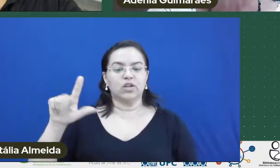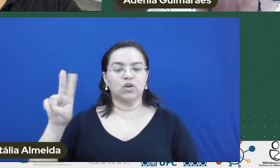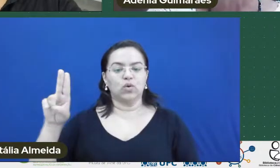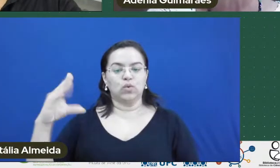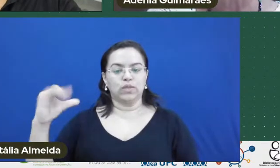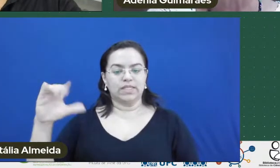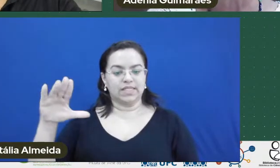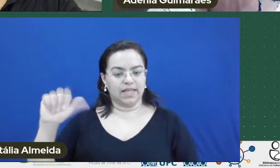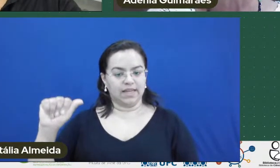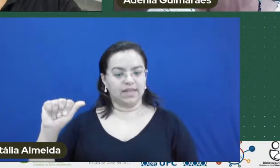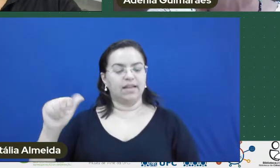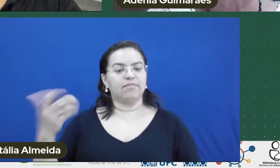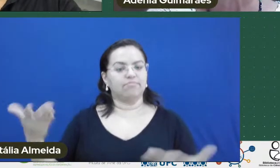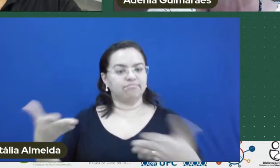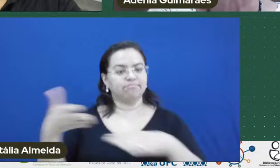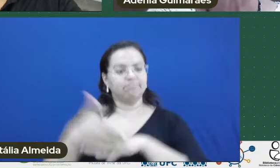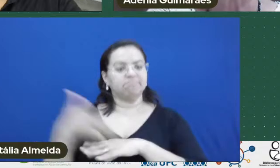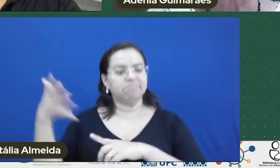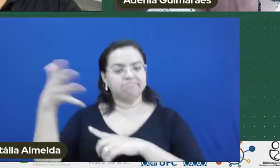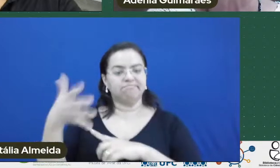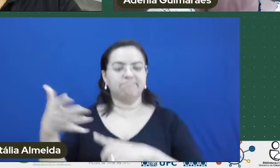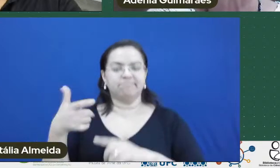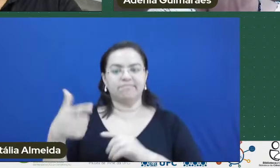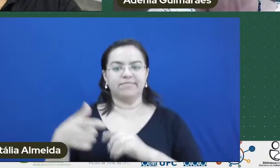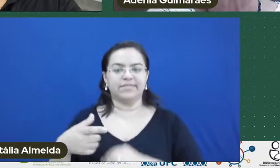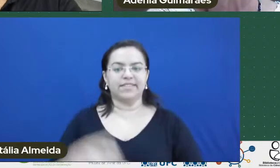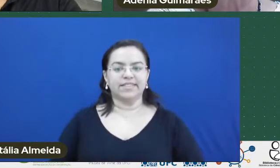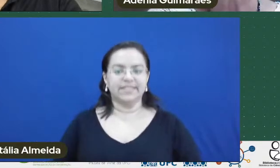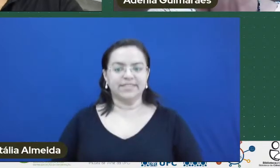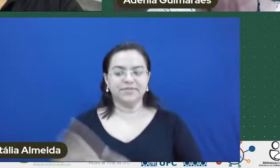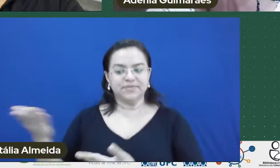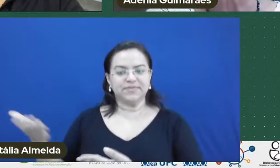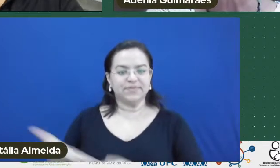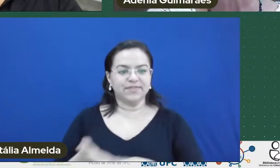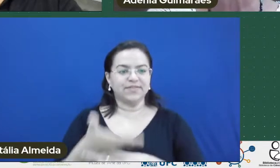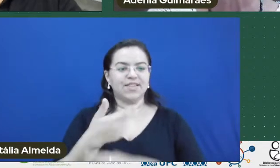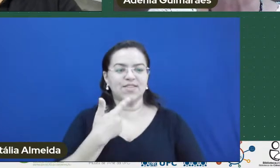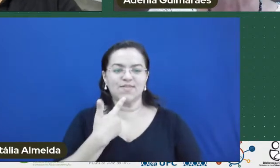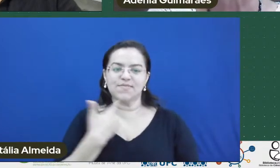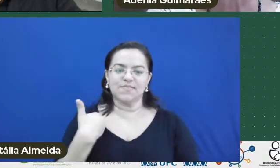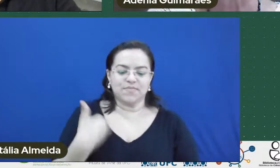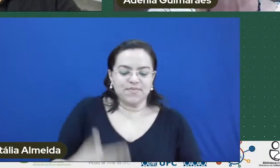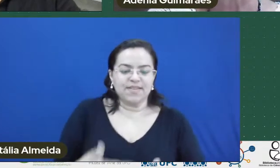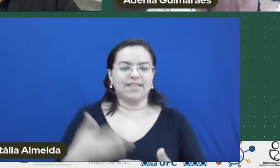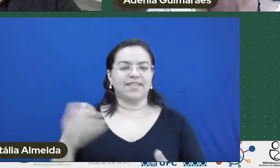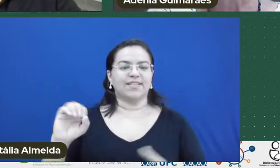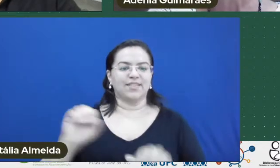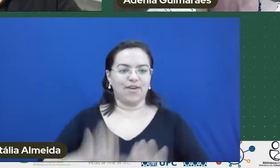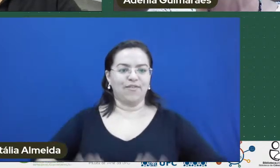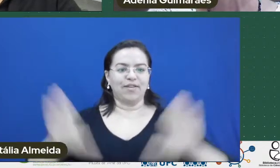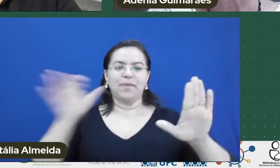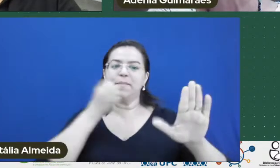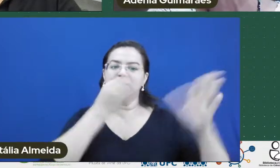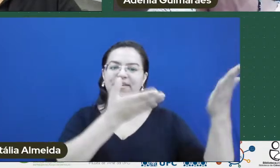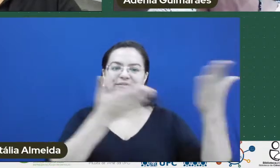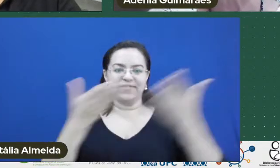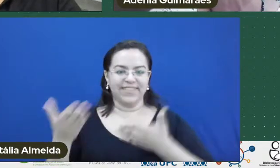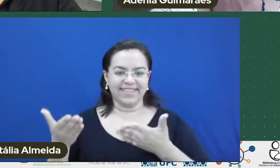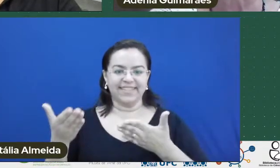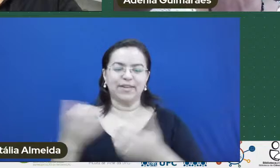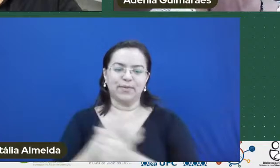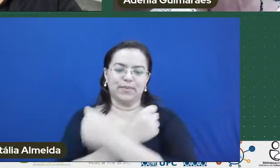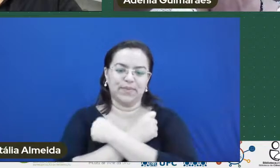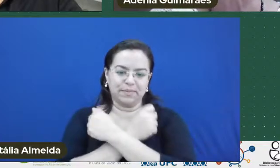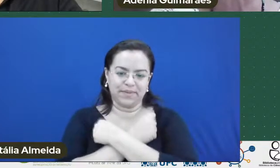né? Recém-vinda para a UFC. Seja muito bem-vinda. E um grande abraço a